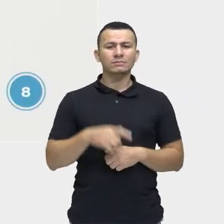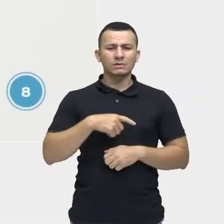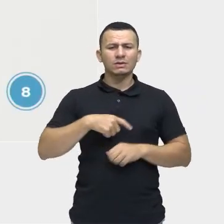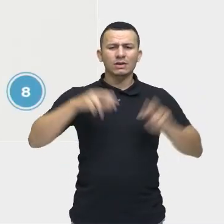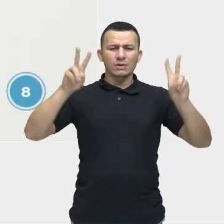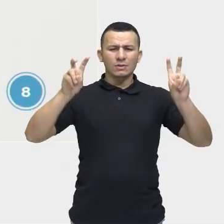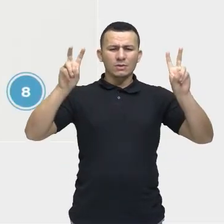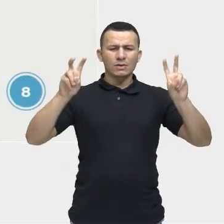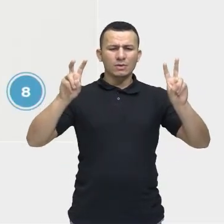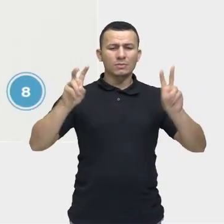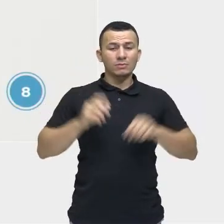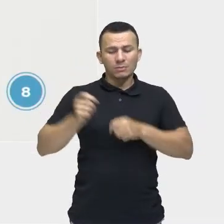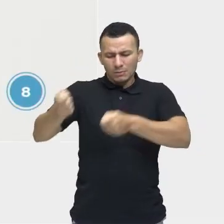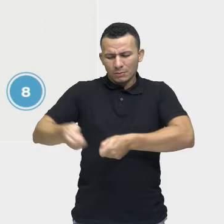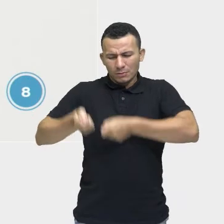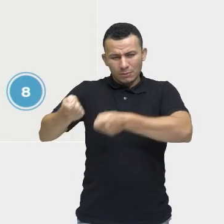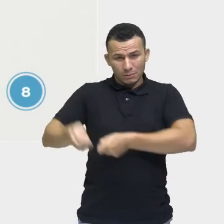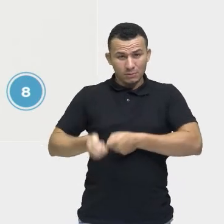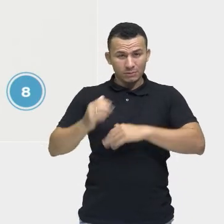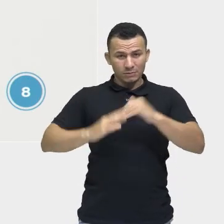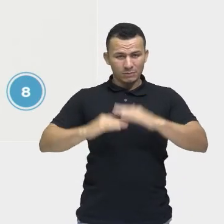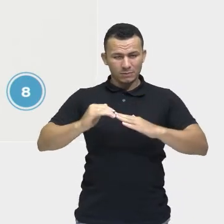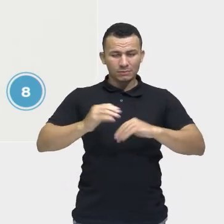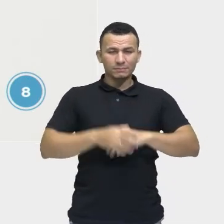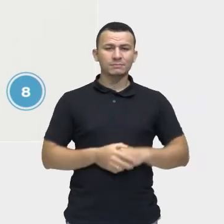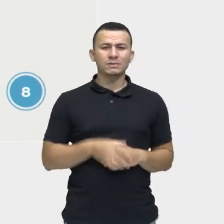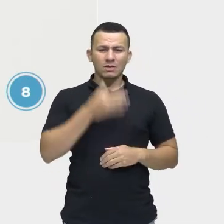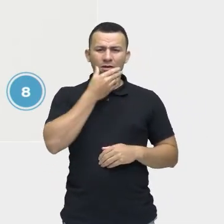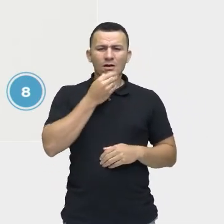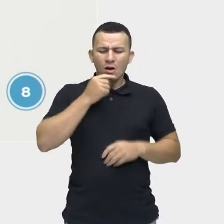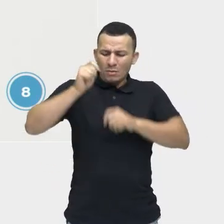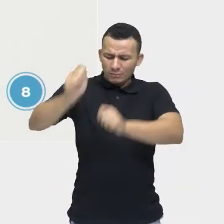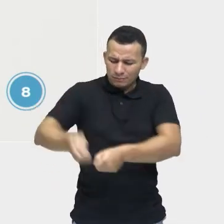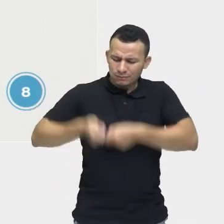Milô Fernandes. Então, ele foi cavando,